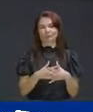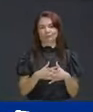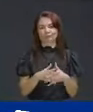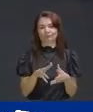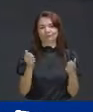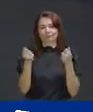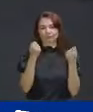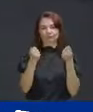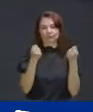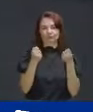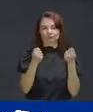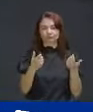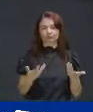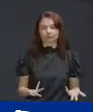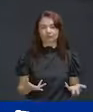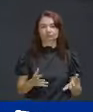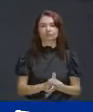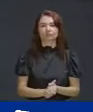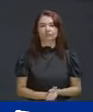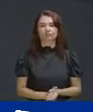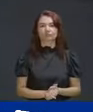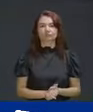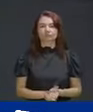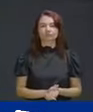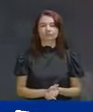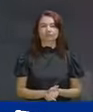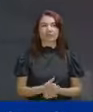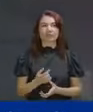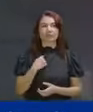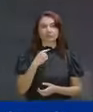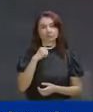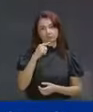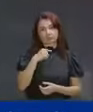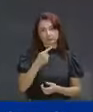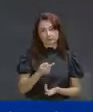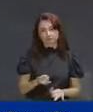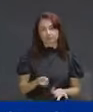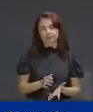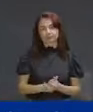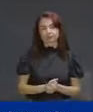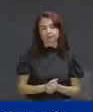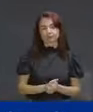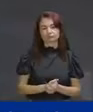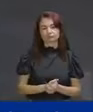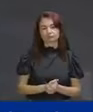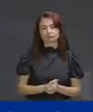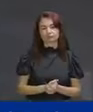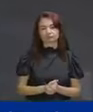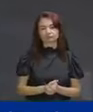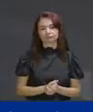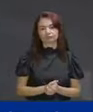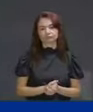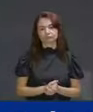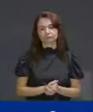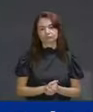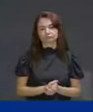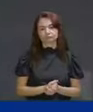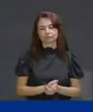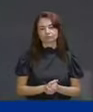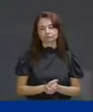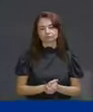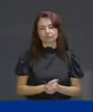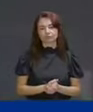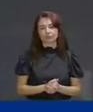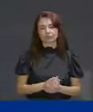com análise, e a princípio também eu fiquei em dúvida, né, em relação a justamente esse ponto que o desembargador